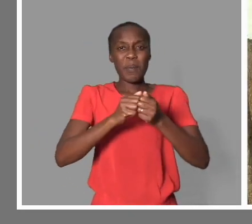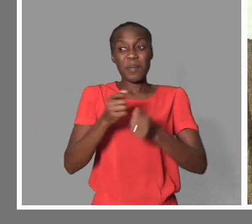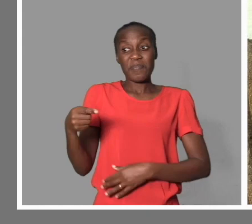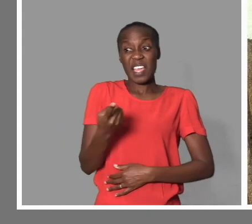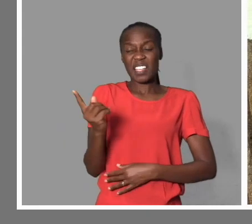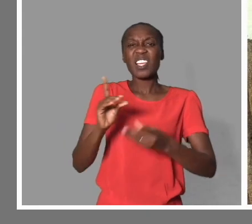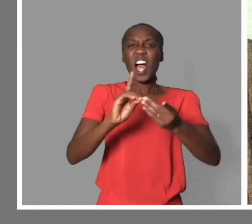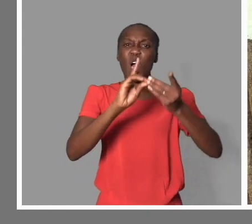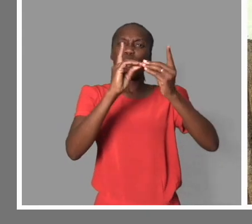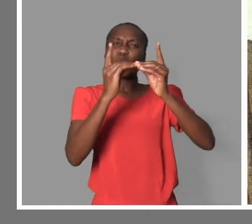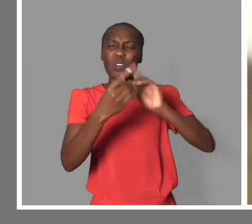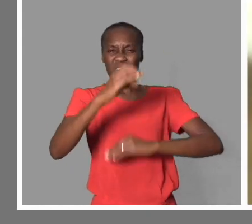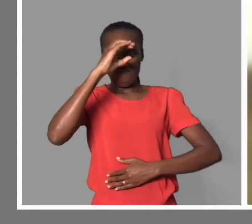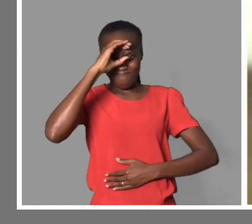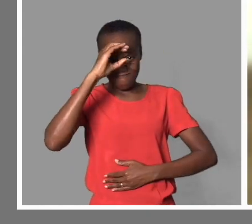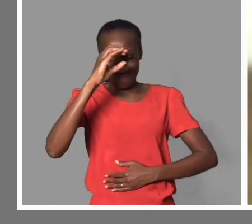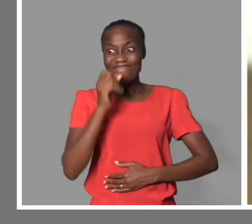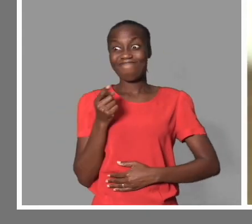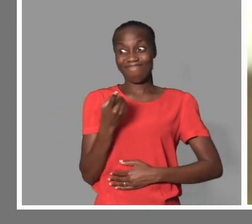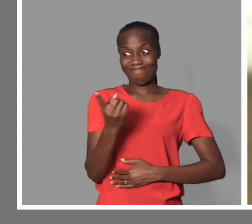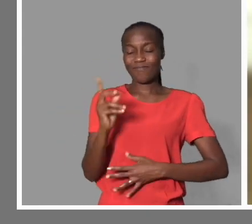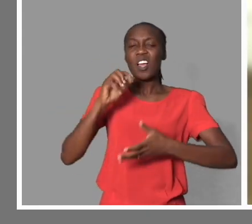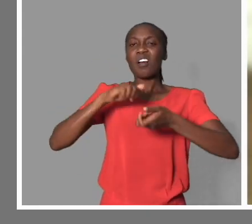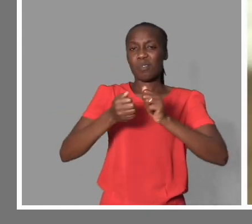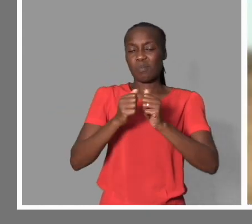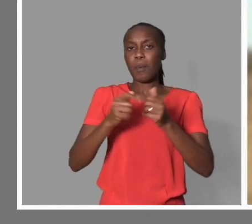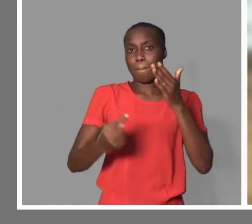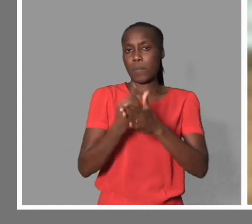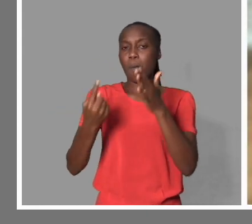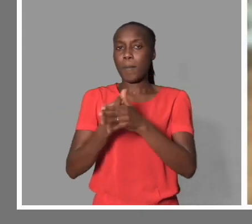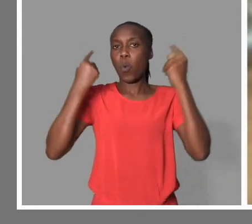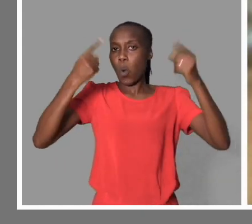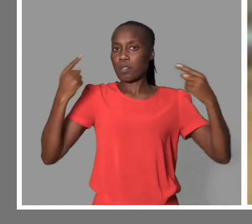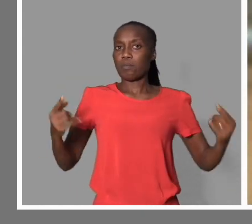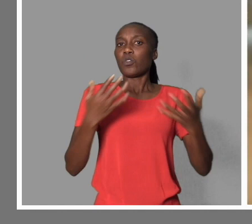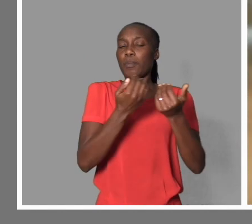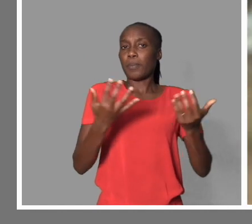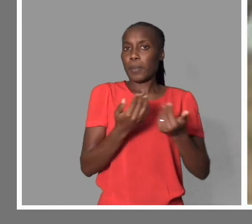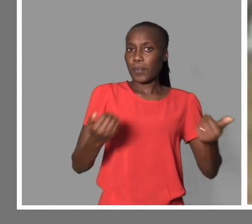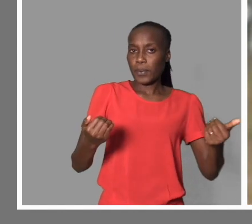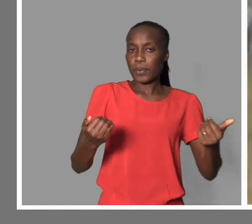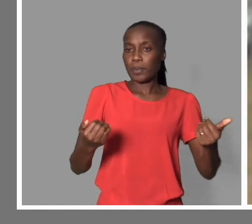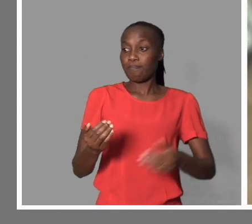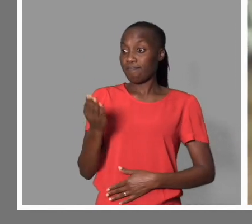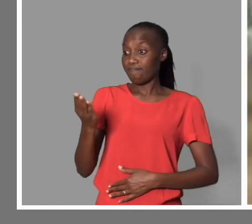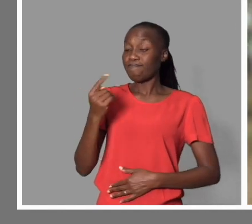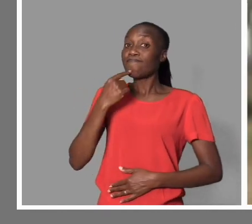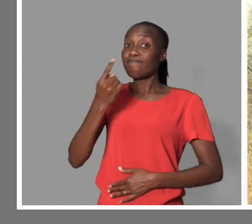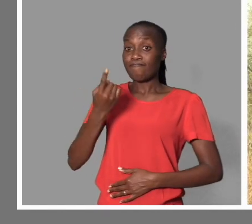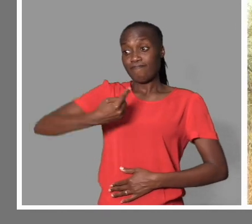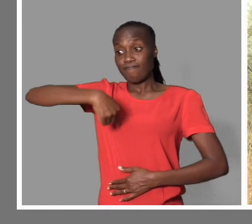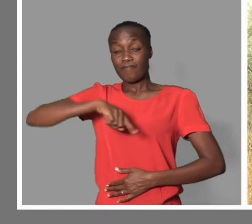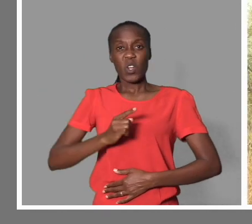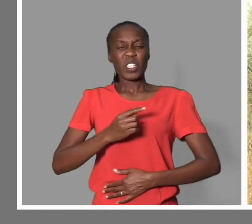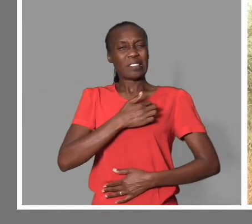há quem aponte para o comportamento dos adolescentes como estado por detrás dos casamentos prematuros.